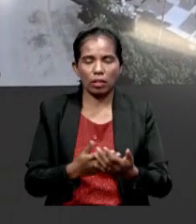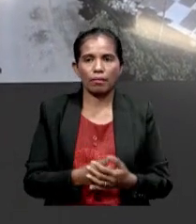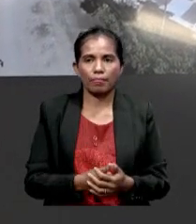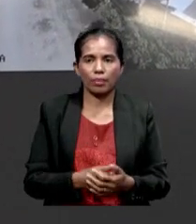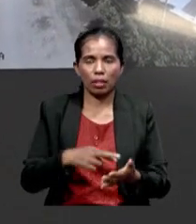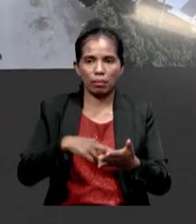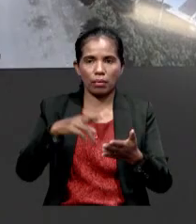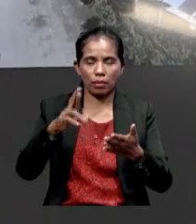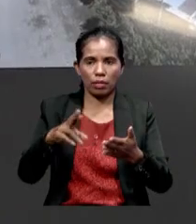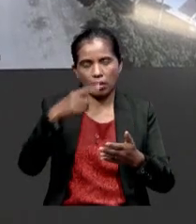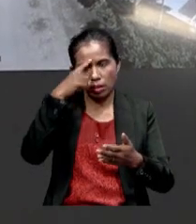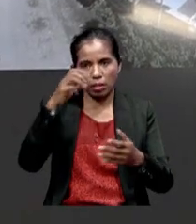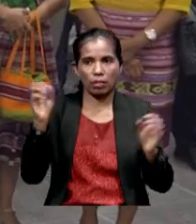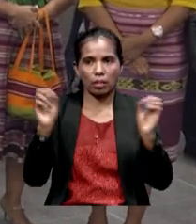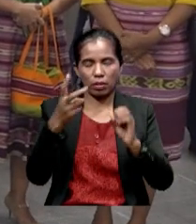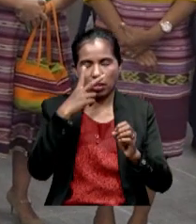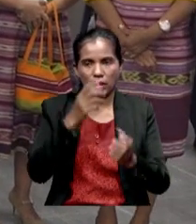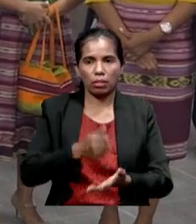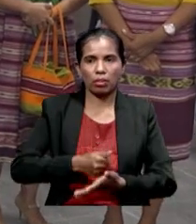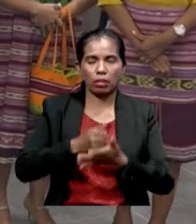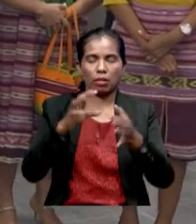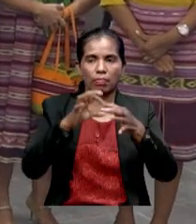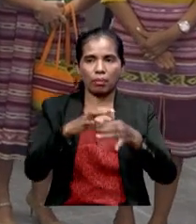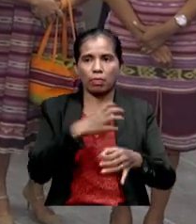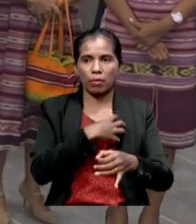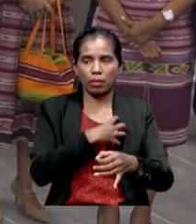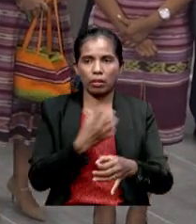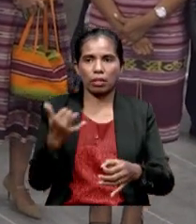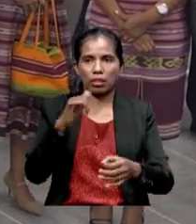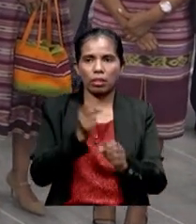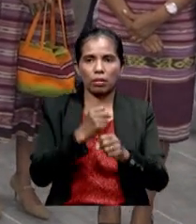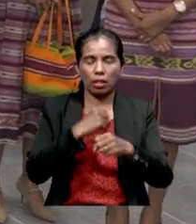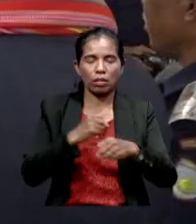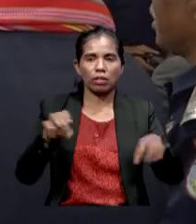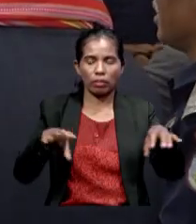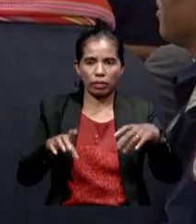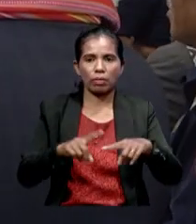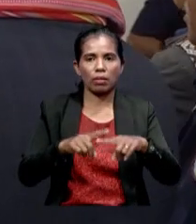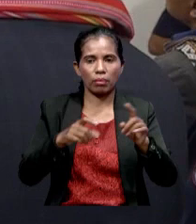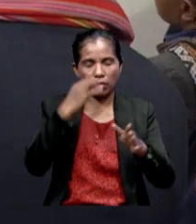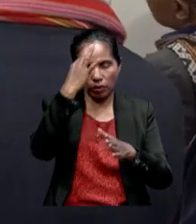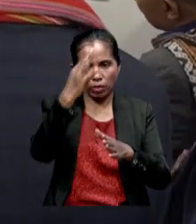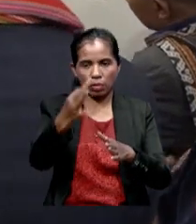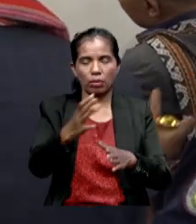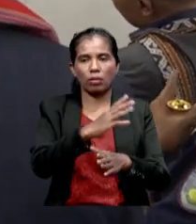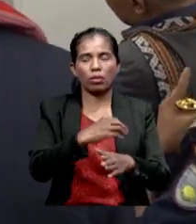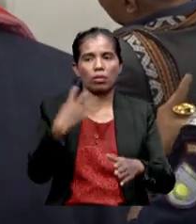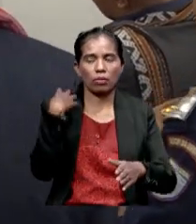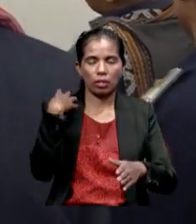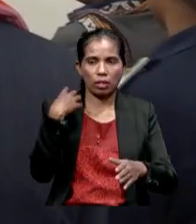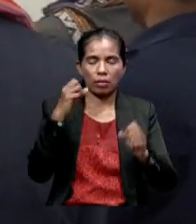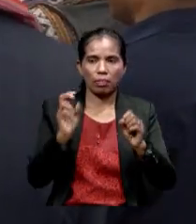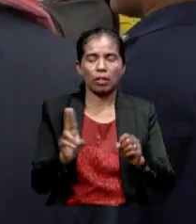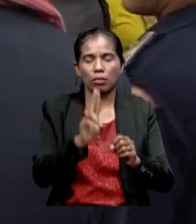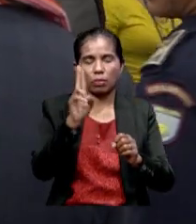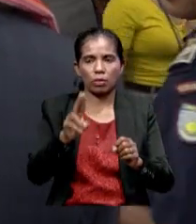aprova edifício ne tamba Laos atu facilita det membro Penitelli sira ho di halauknar mai be iha futuro edifício ne bele uza ba